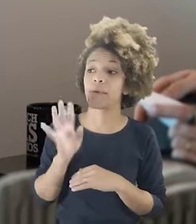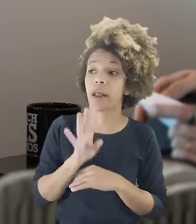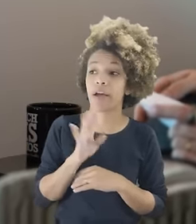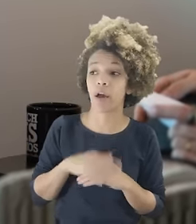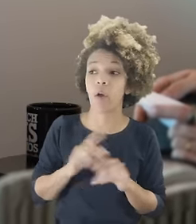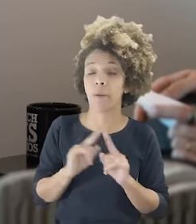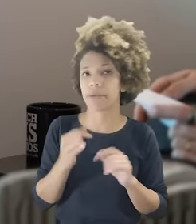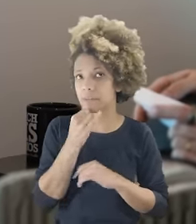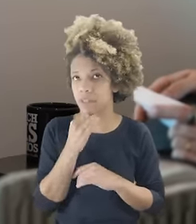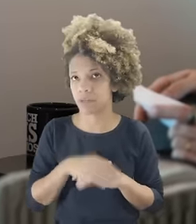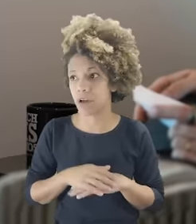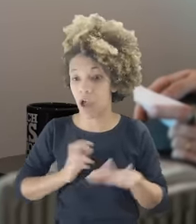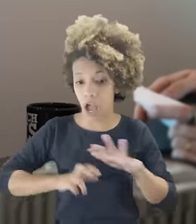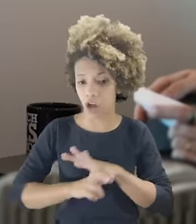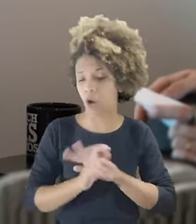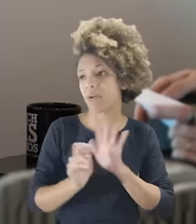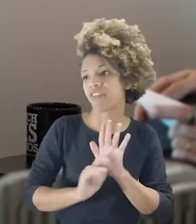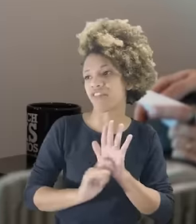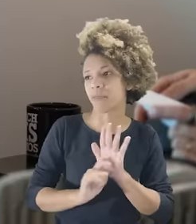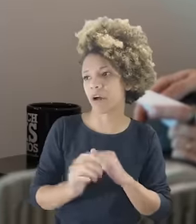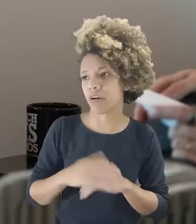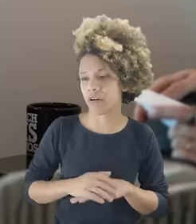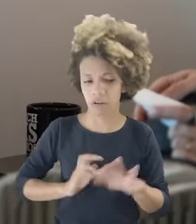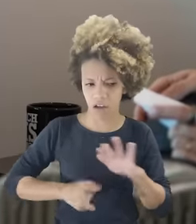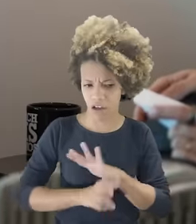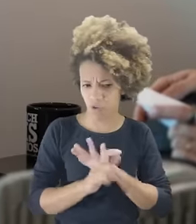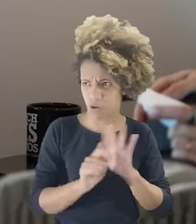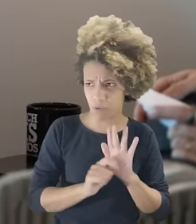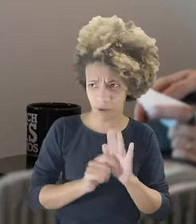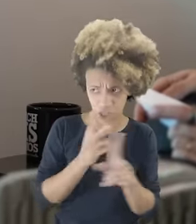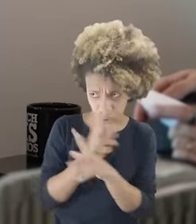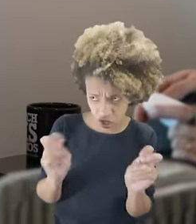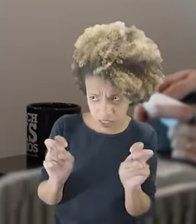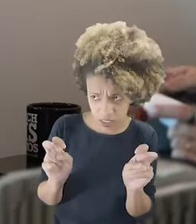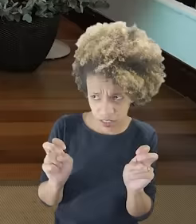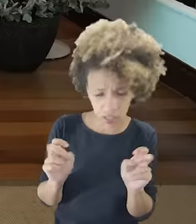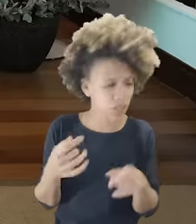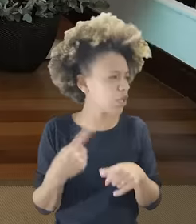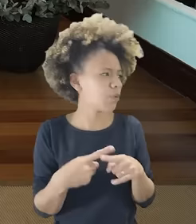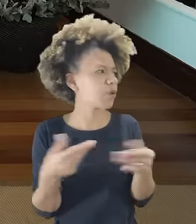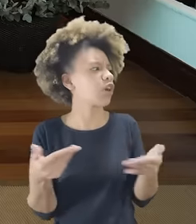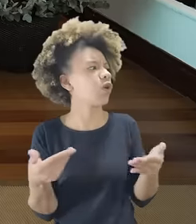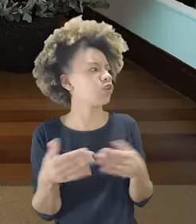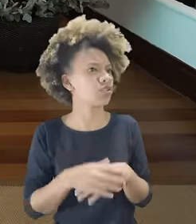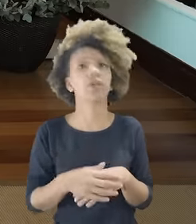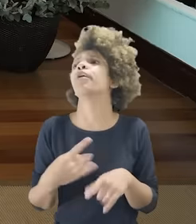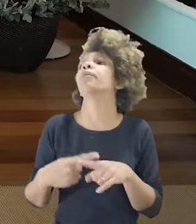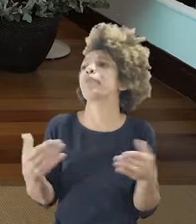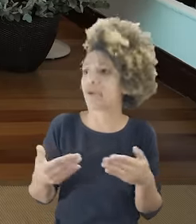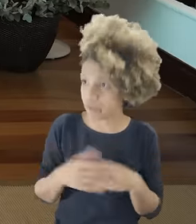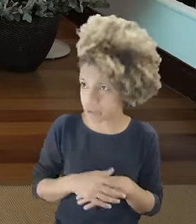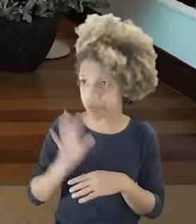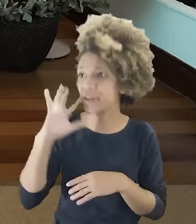tem expressão não é bacana tipo hoje a cobra vai fumar a cobra é usar uma substância tóxica não é bacana porque hoje é porque hoje